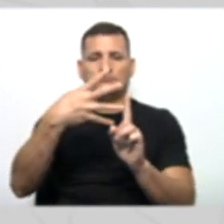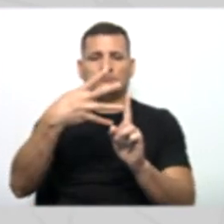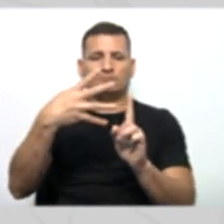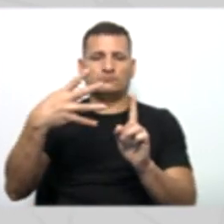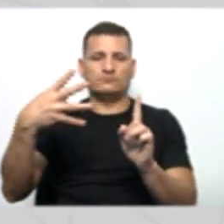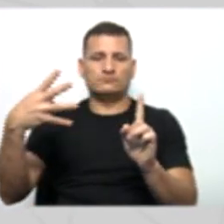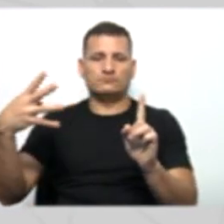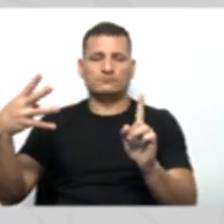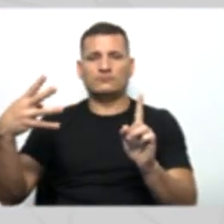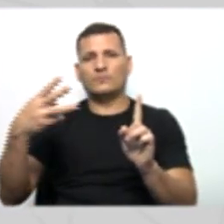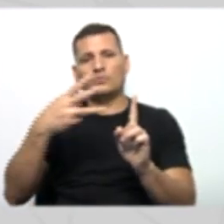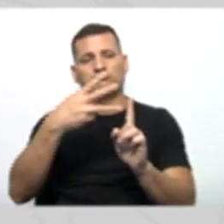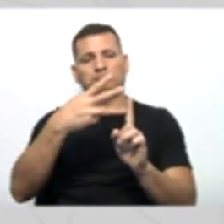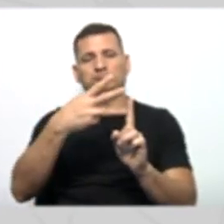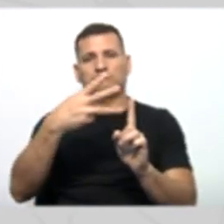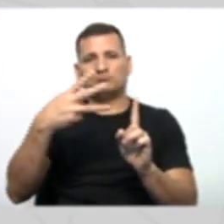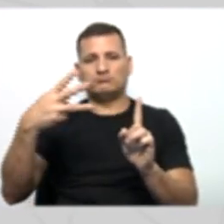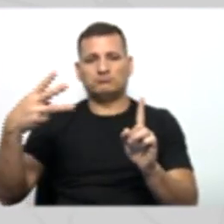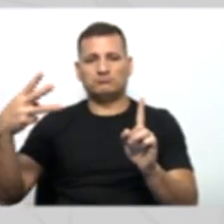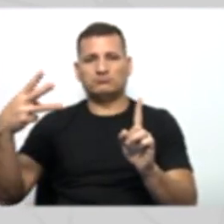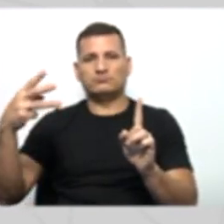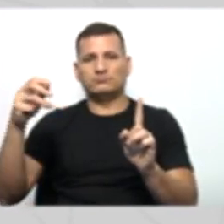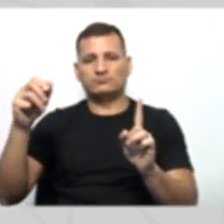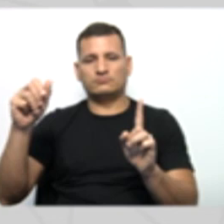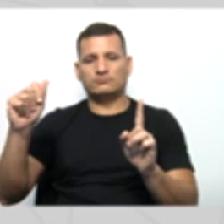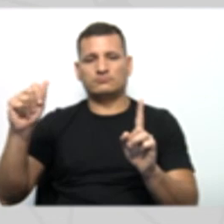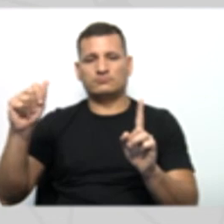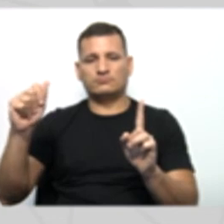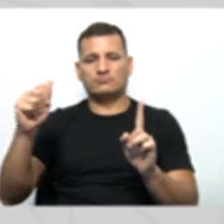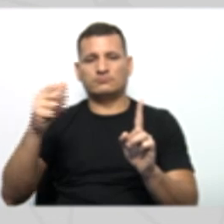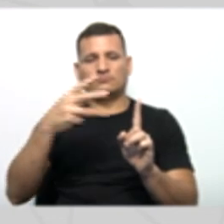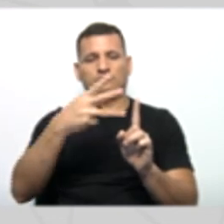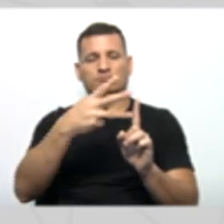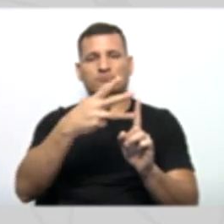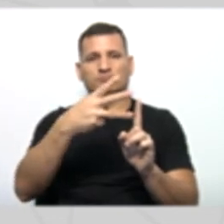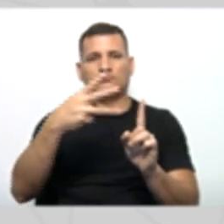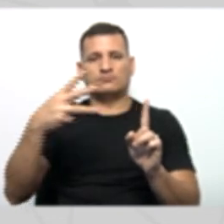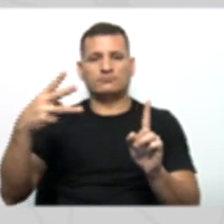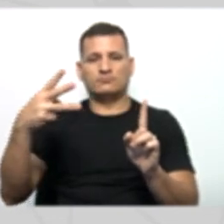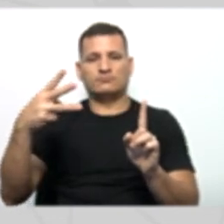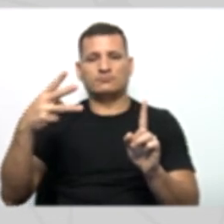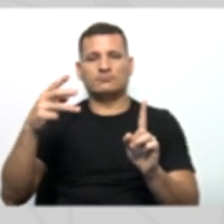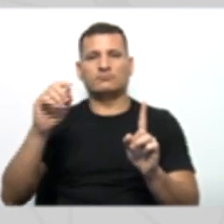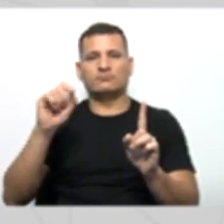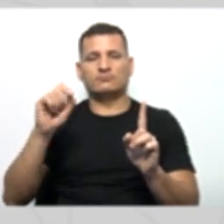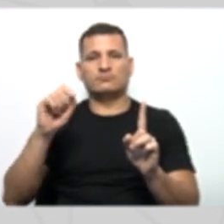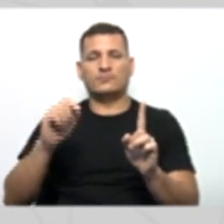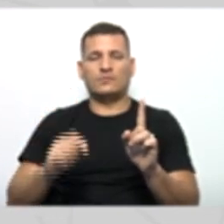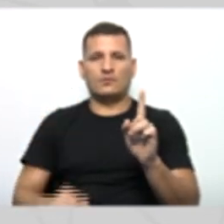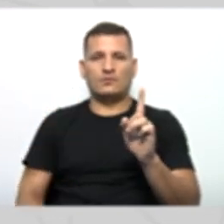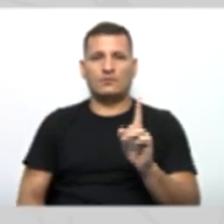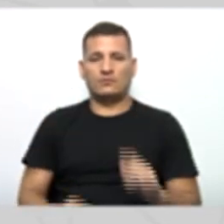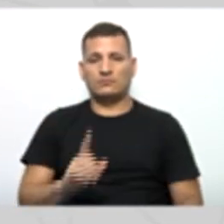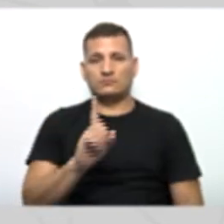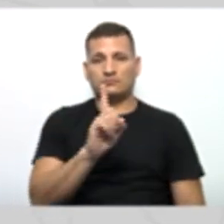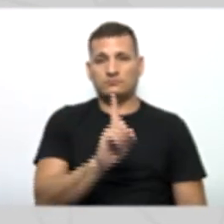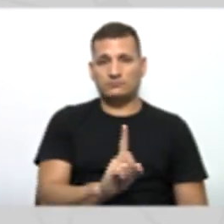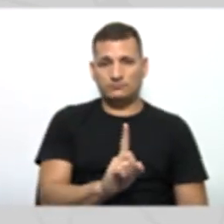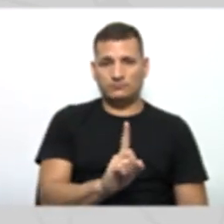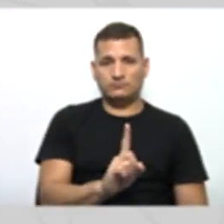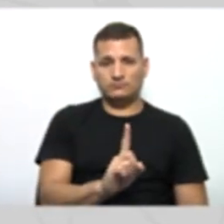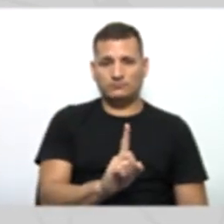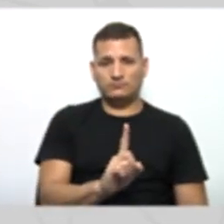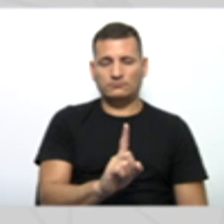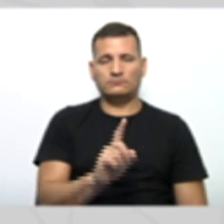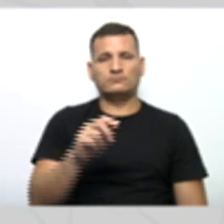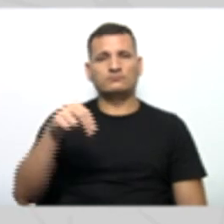por exemplo. Isso eu tenho o quê? 1 para n. Veja bem aqui, ó. 1